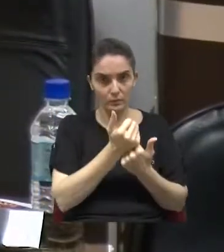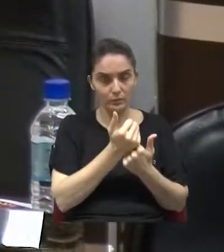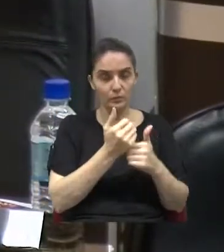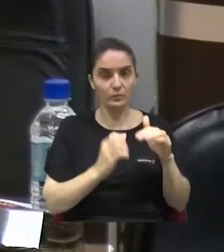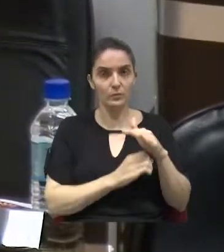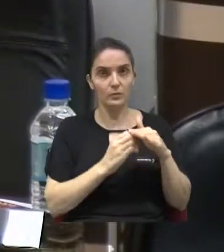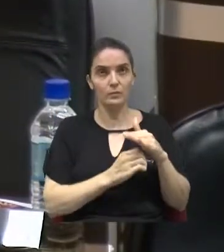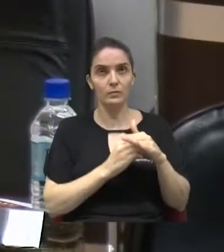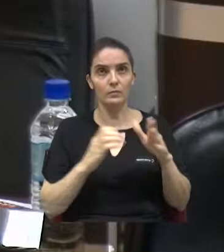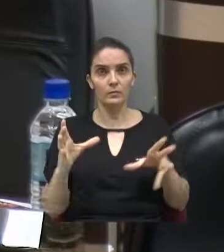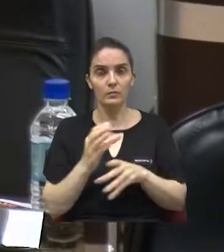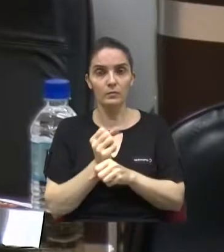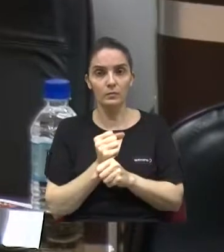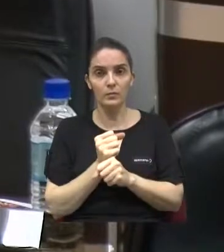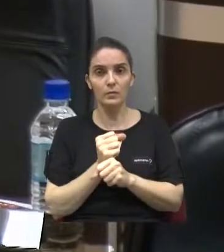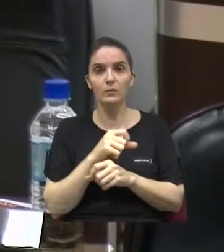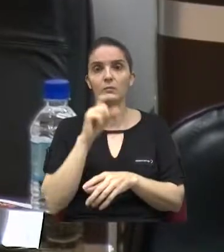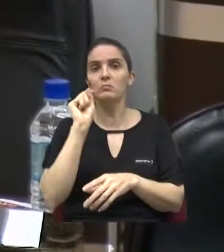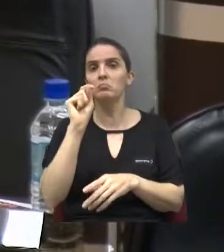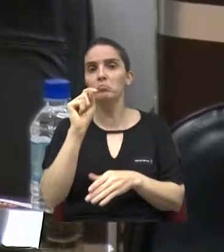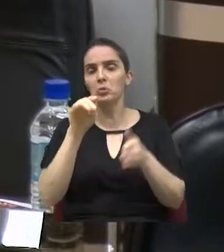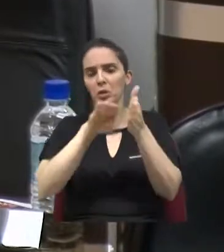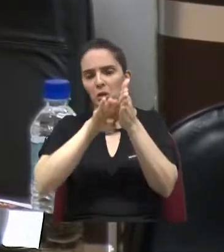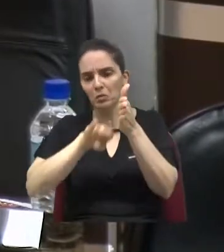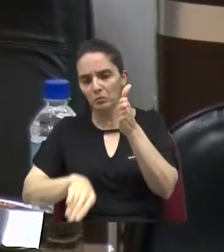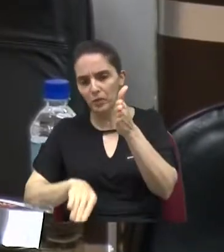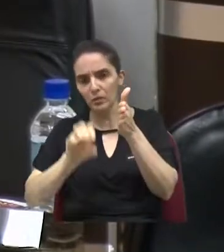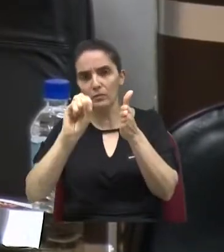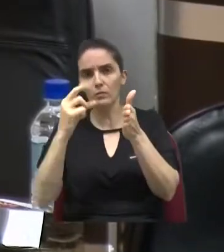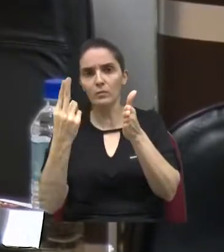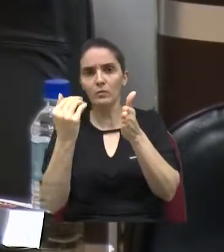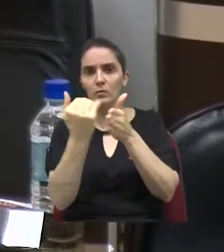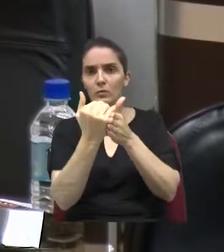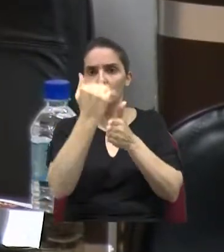o resultado final é deficitário ou